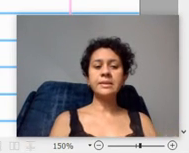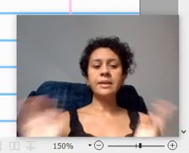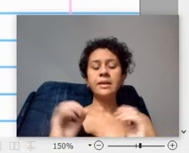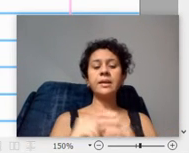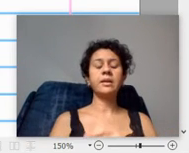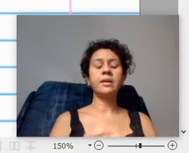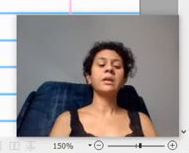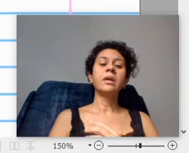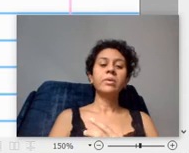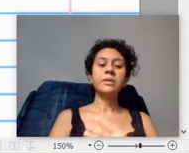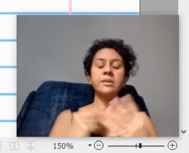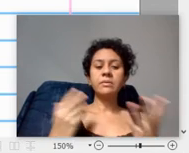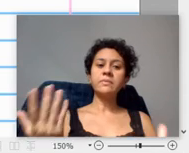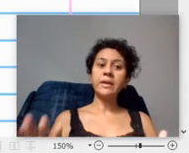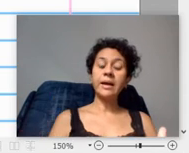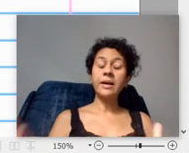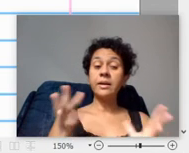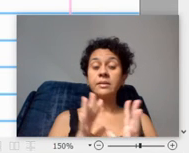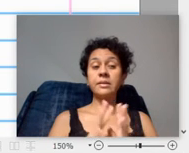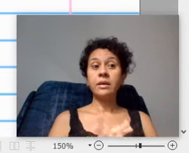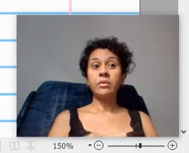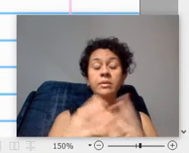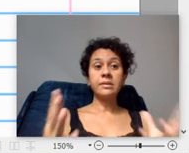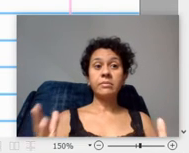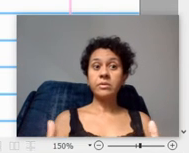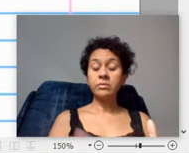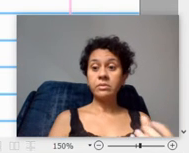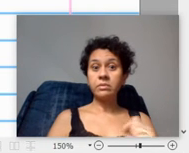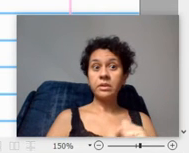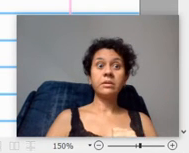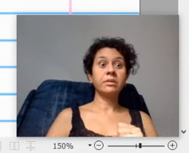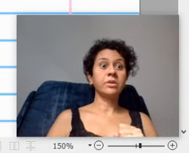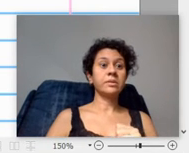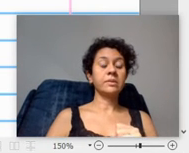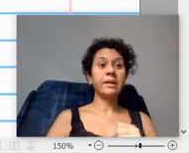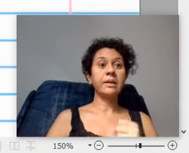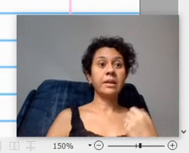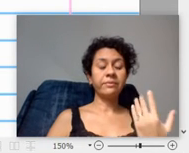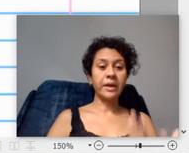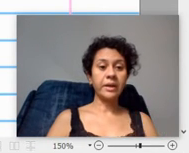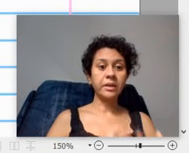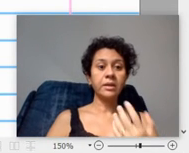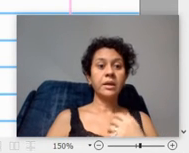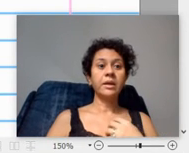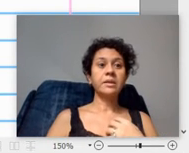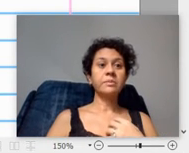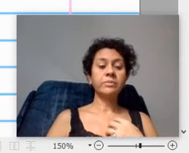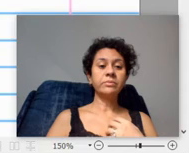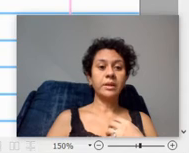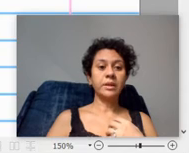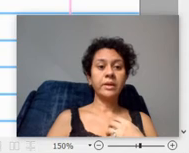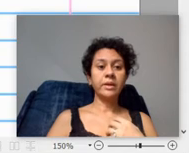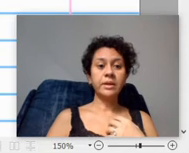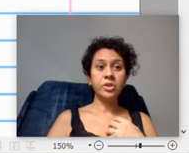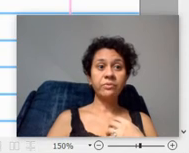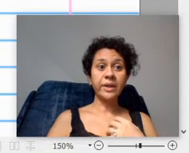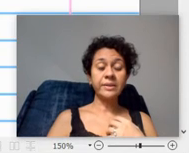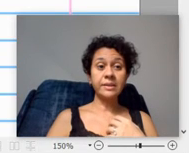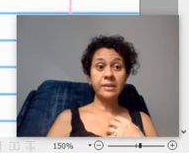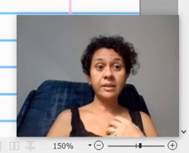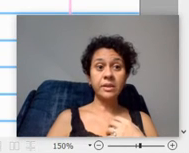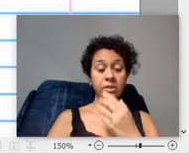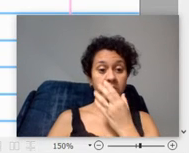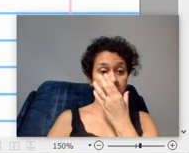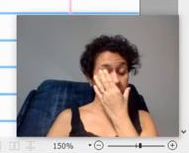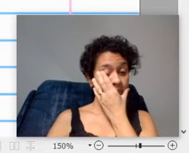quantas letras tem? Quantas são as vogais? Quantas são as consoantes, né? E ela vai respondendo. Aí a gente